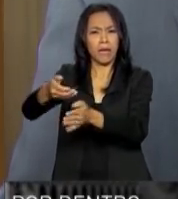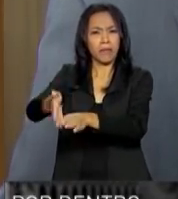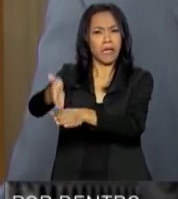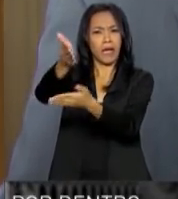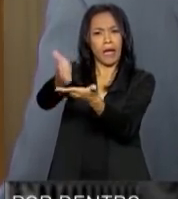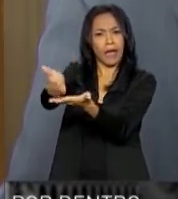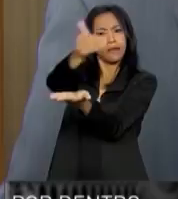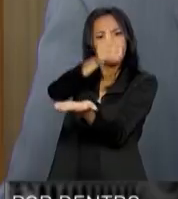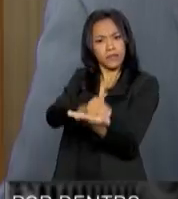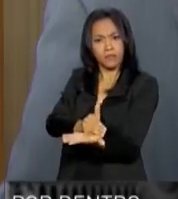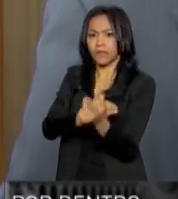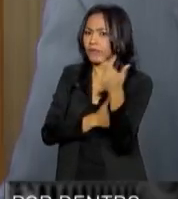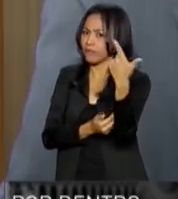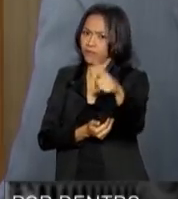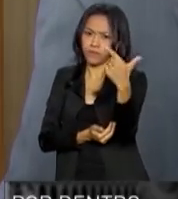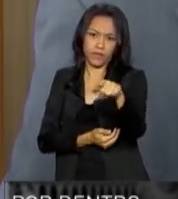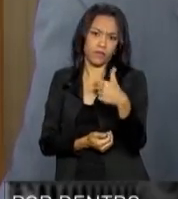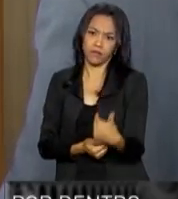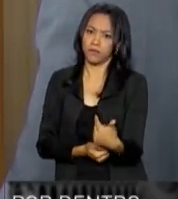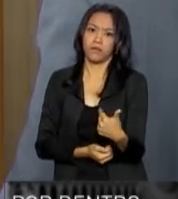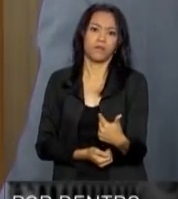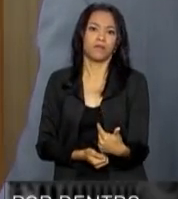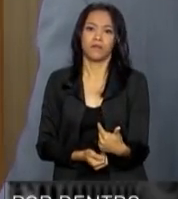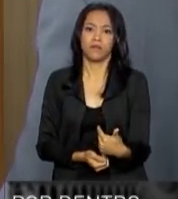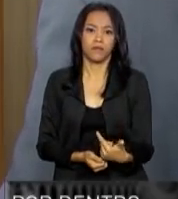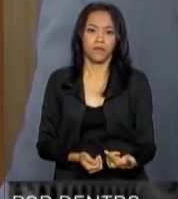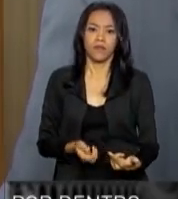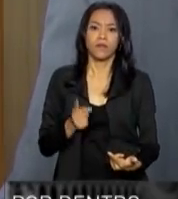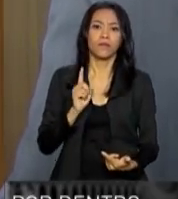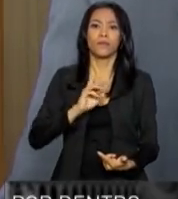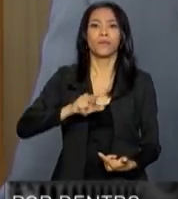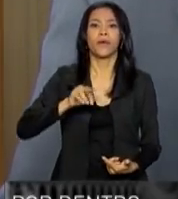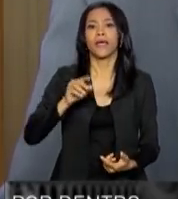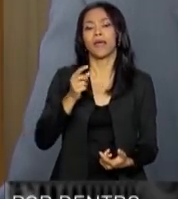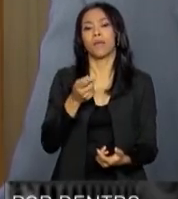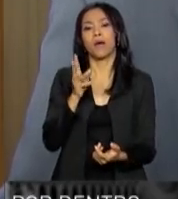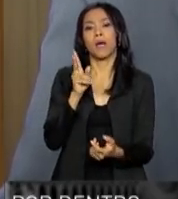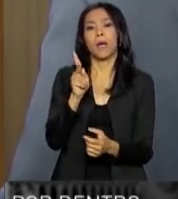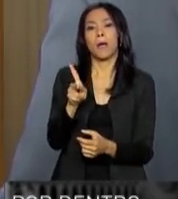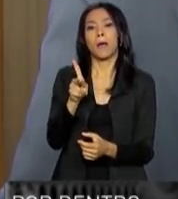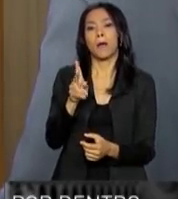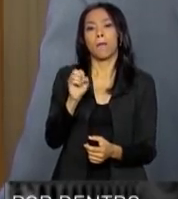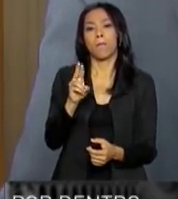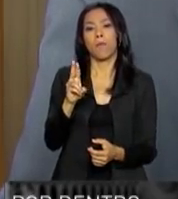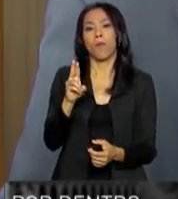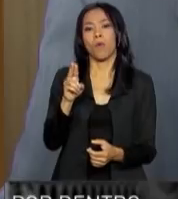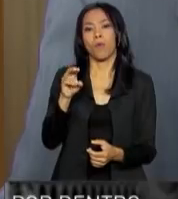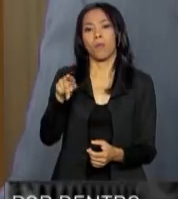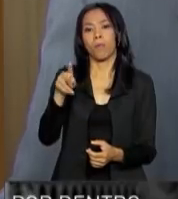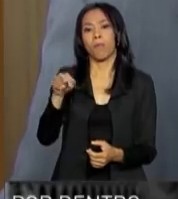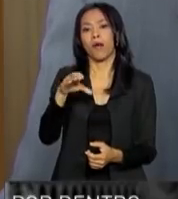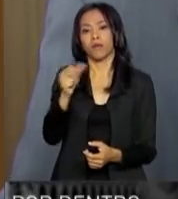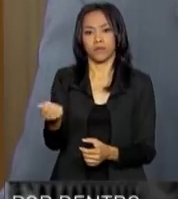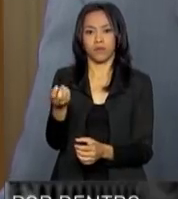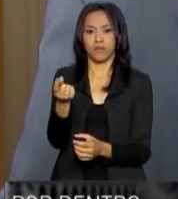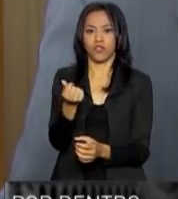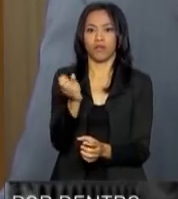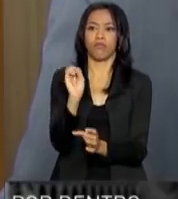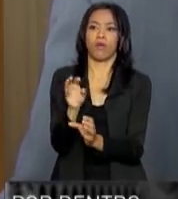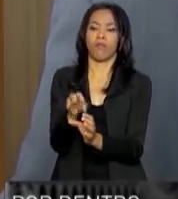inss ela não é uma poupança uma contribuição específica aposentadoria do inss as